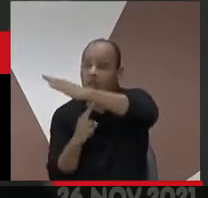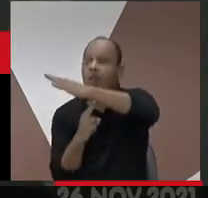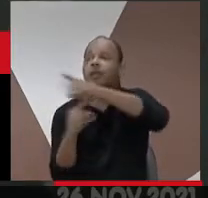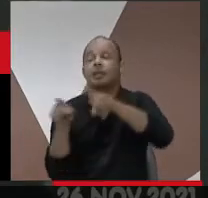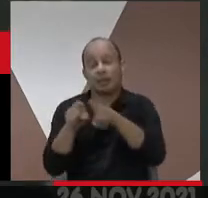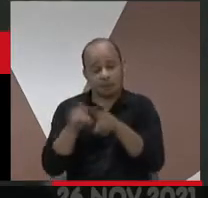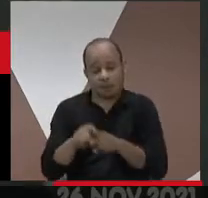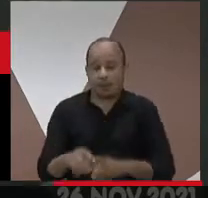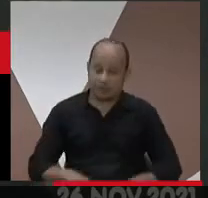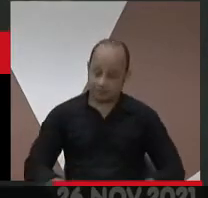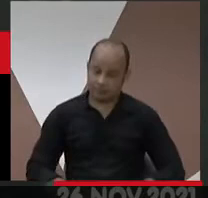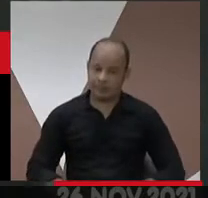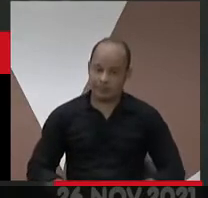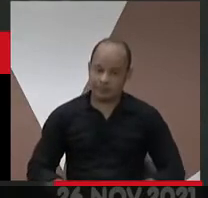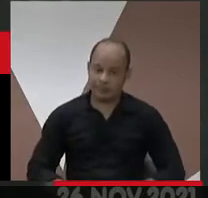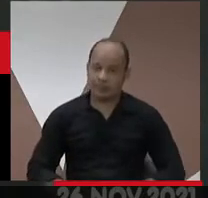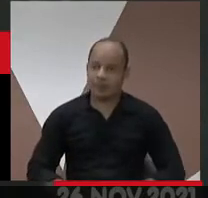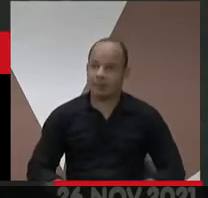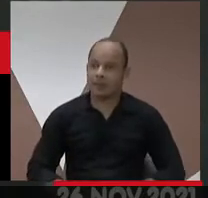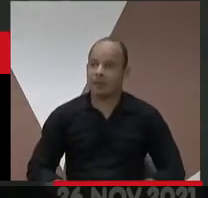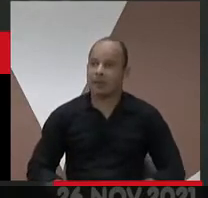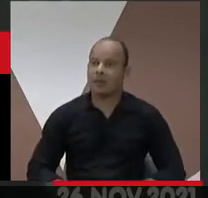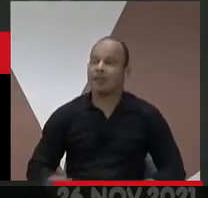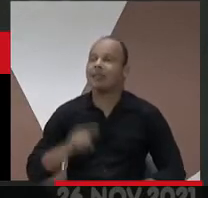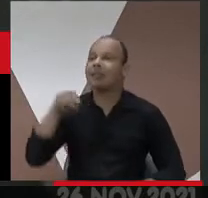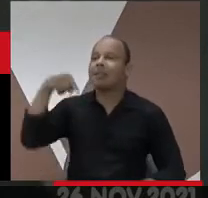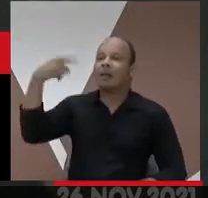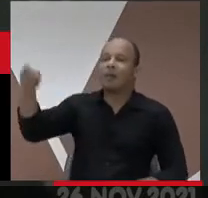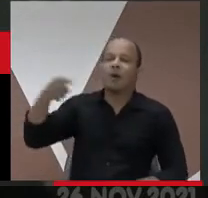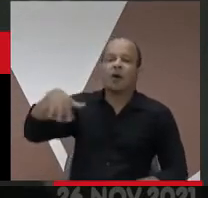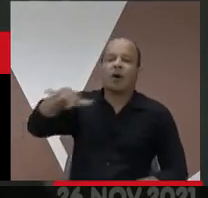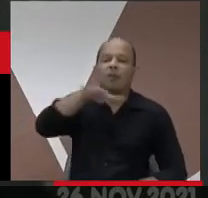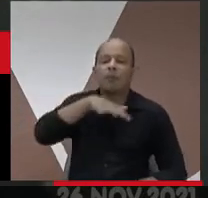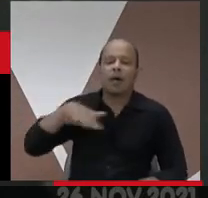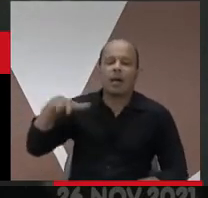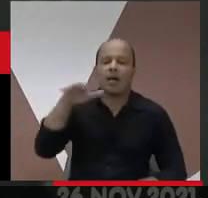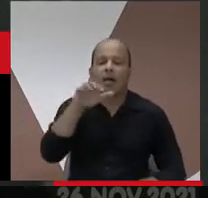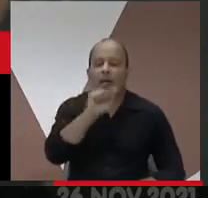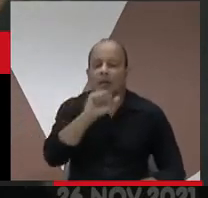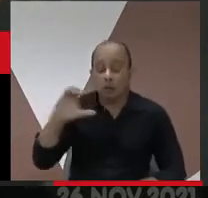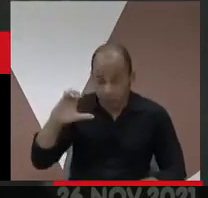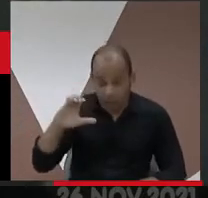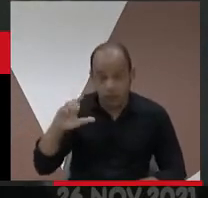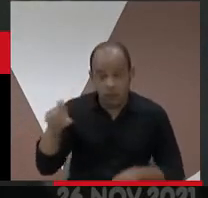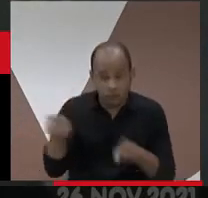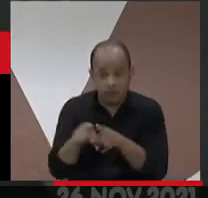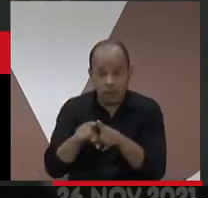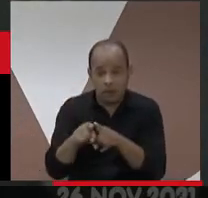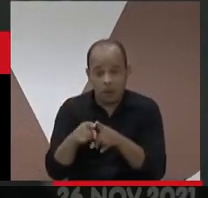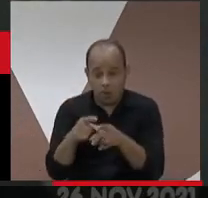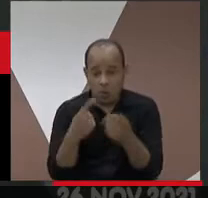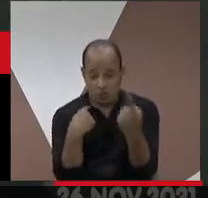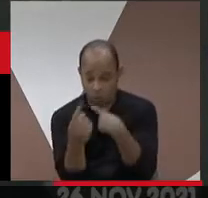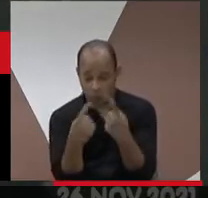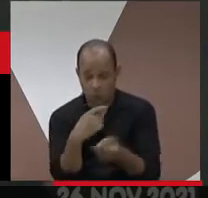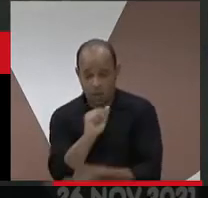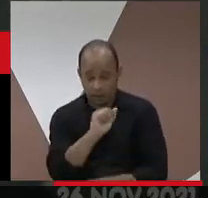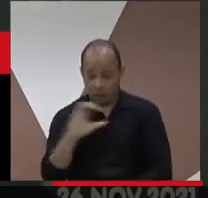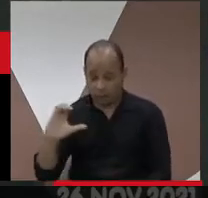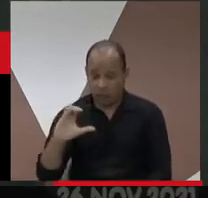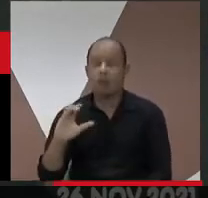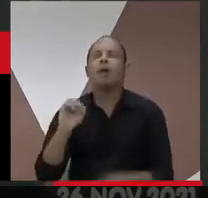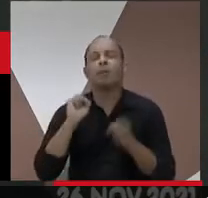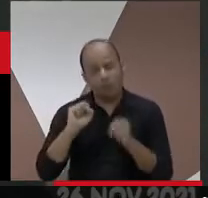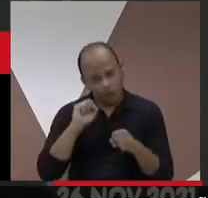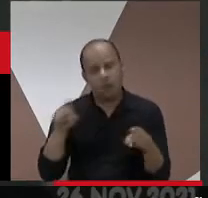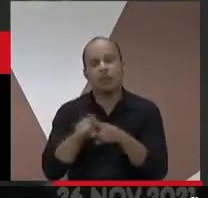É, chegando no viaduto São Francisco, tem aquele gargalo todo dia. Um pouquinho para baixo, onde tem uma fábrica nova da Coca-Cola